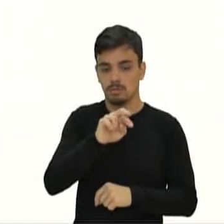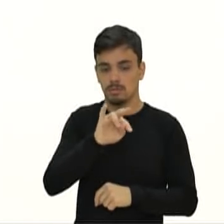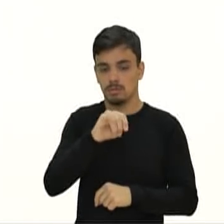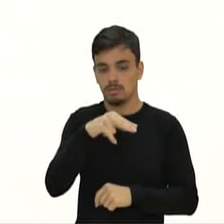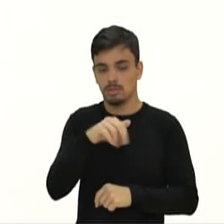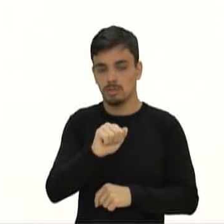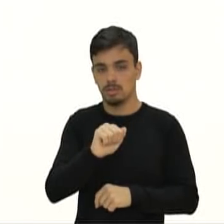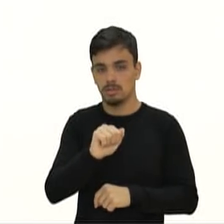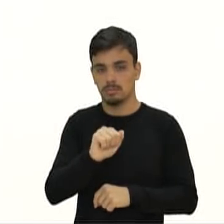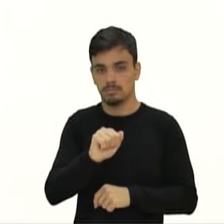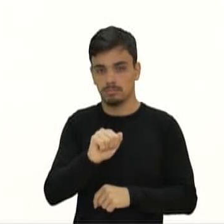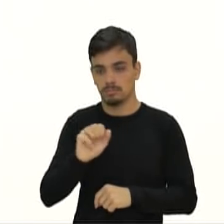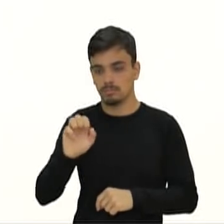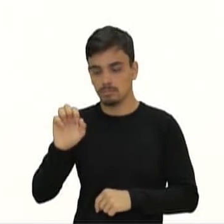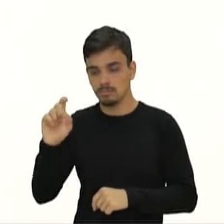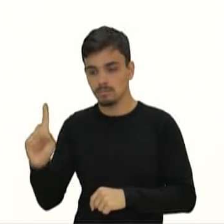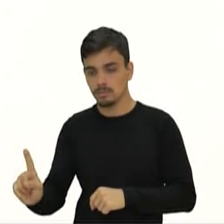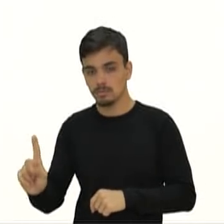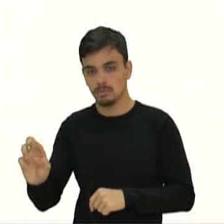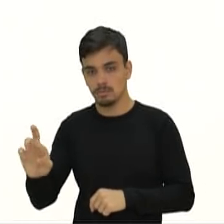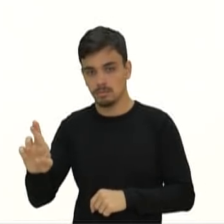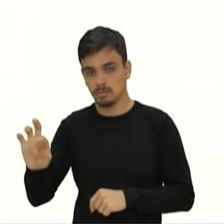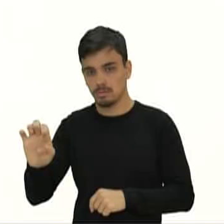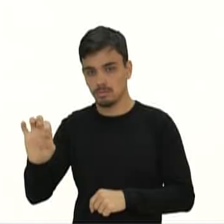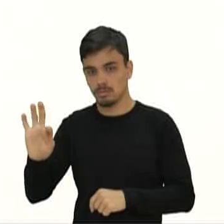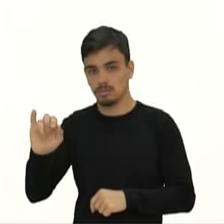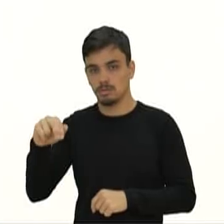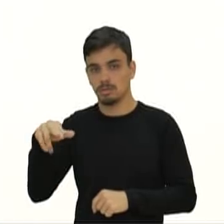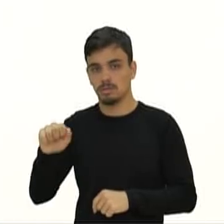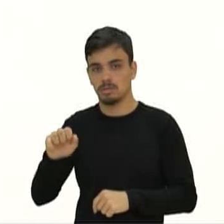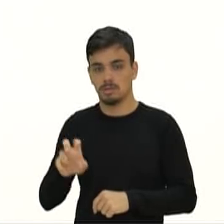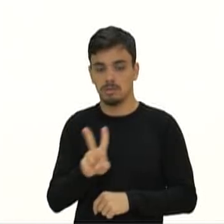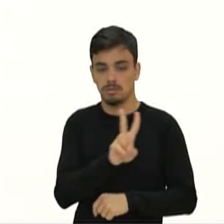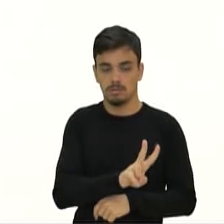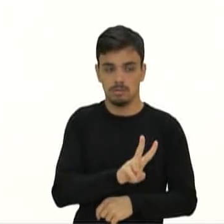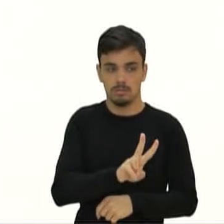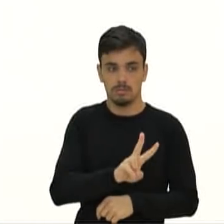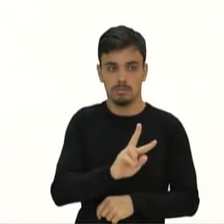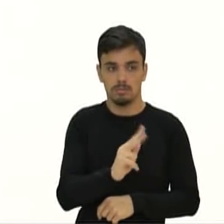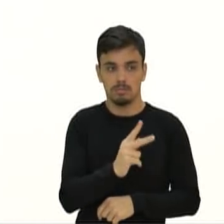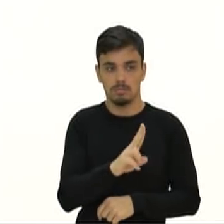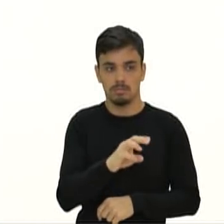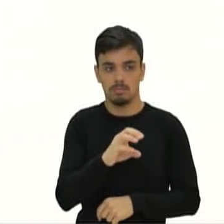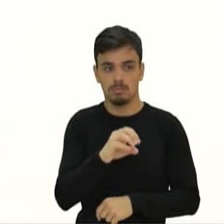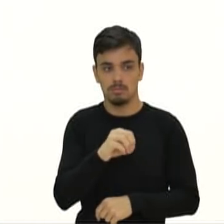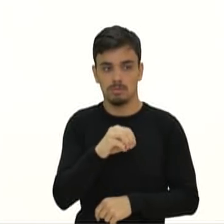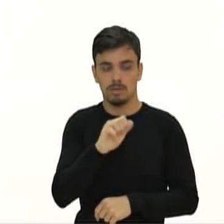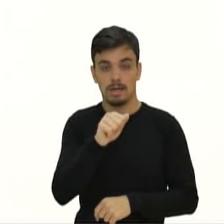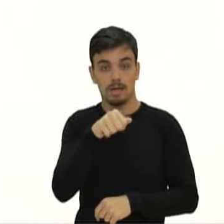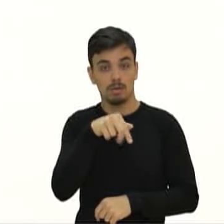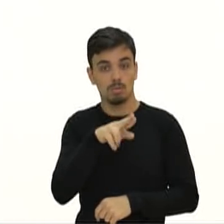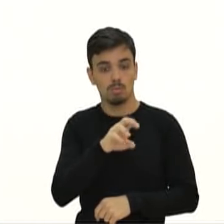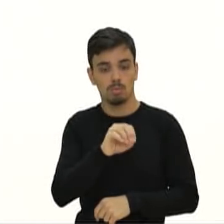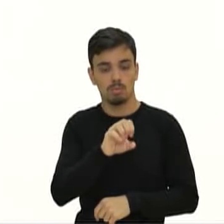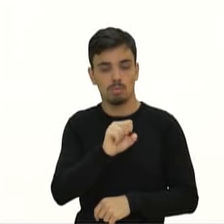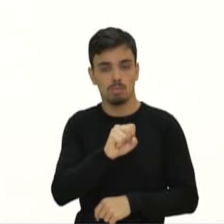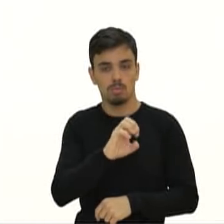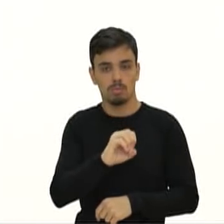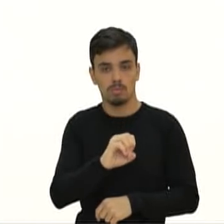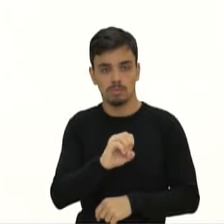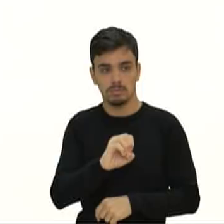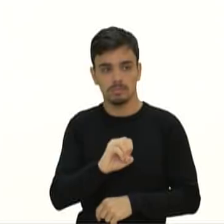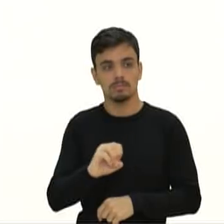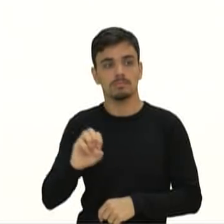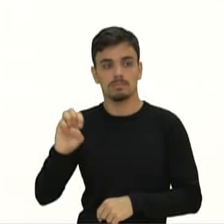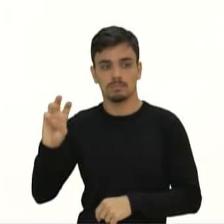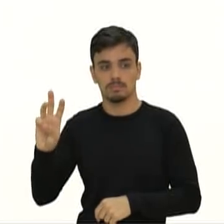ali. Número 1, retina, e no número 2, humor aquoso, na letra C. 1, a pupila, e